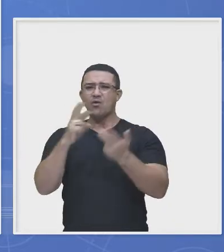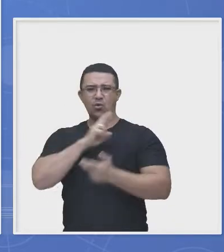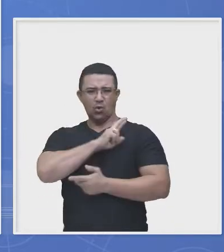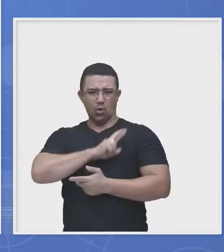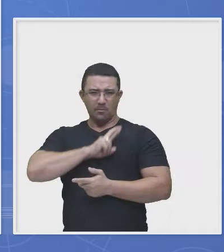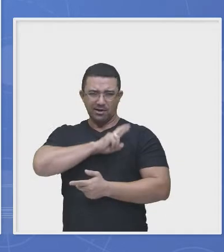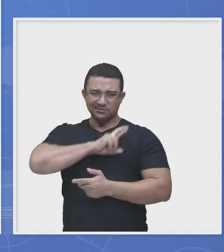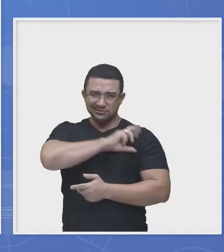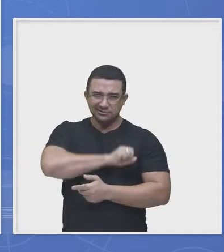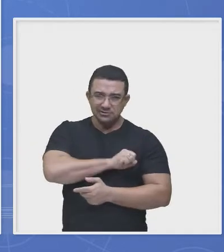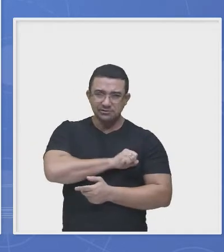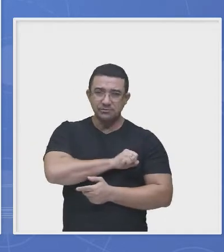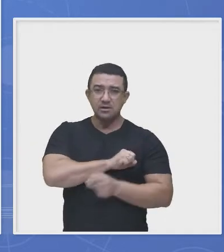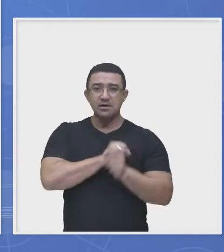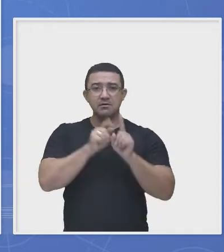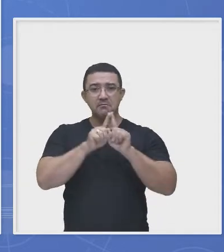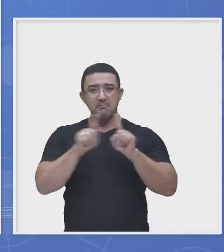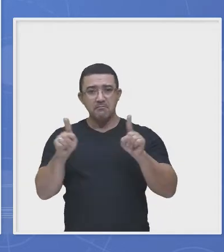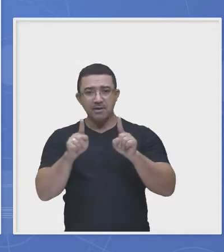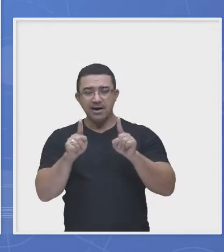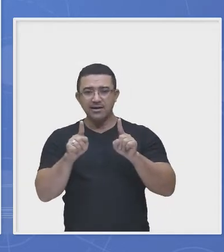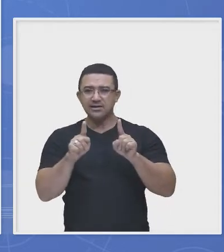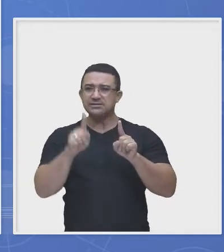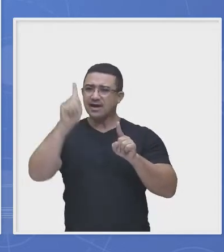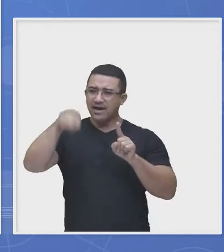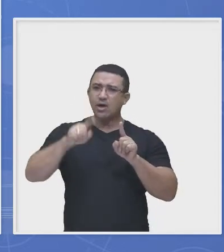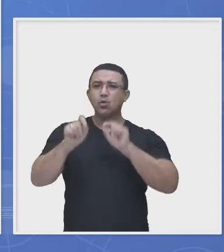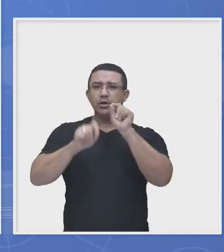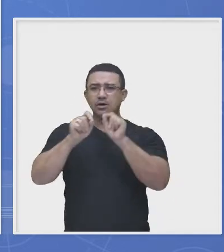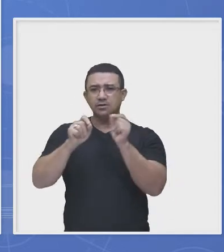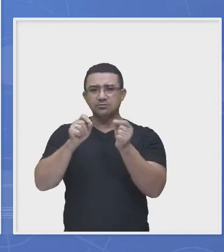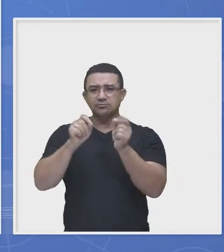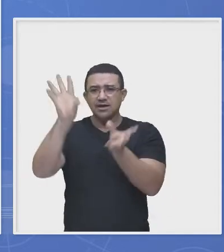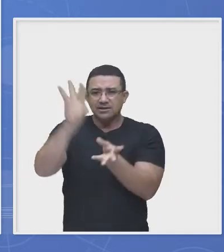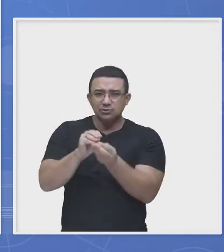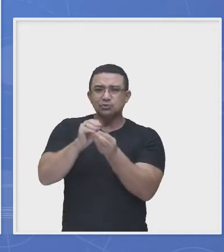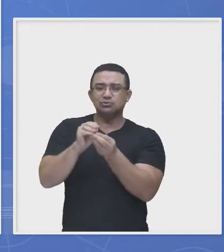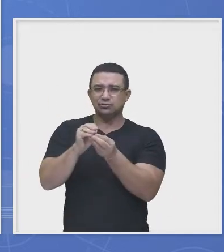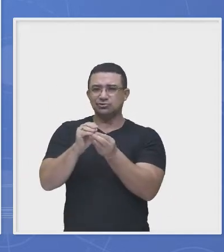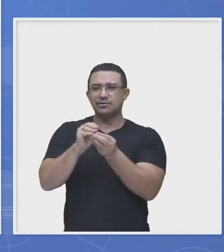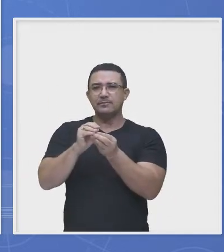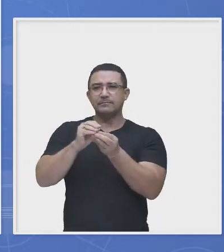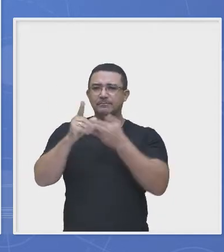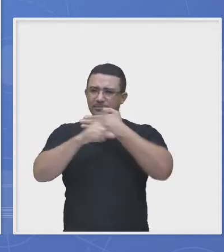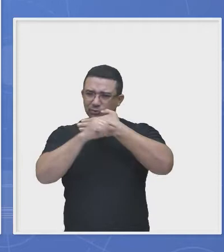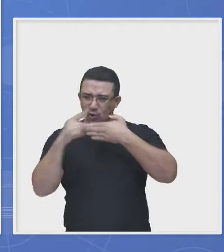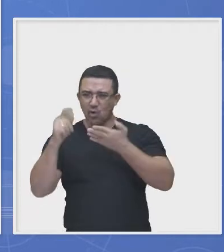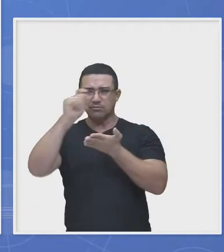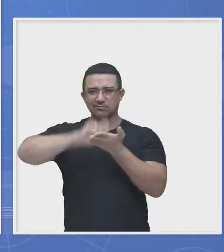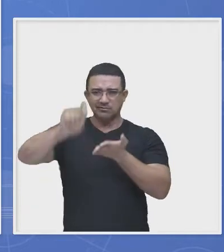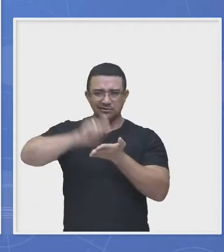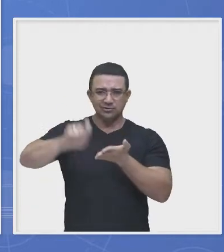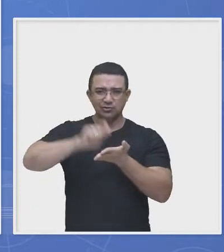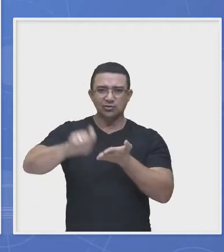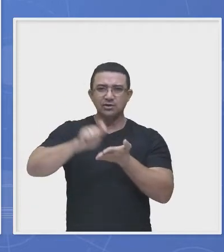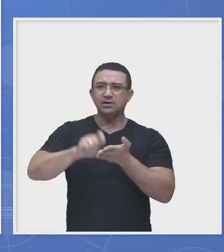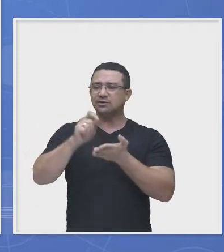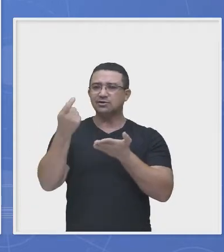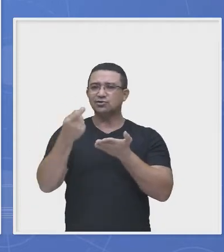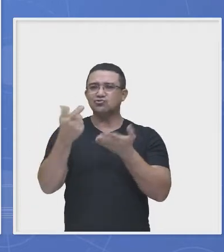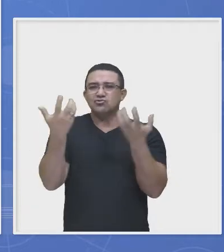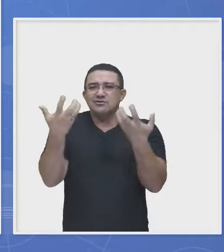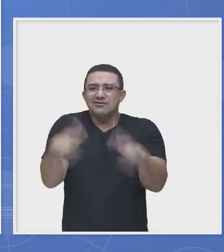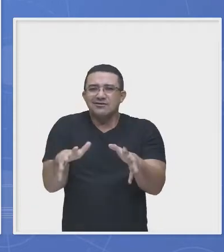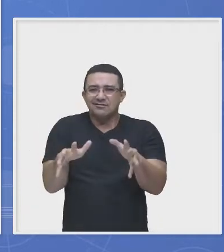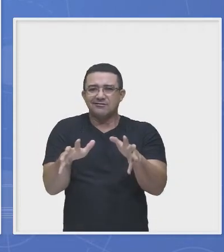exemplo, mas sim a um confluir de escritores que não mais correspondiam aos conceitos estéticos do final